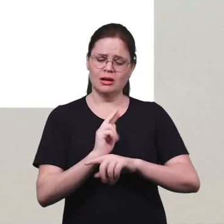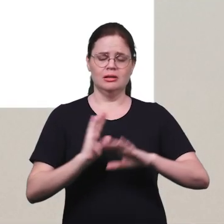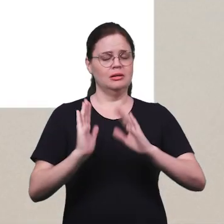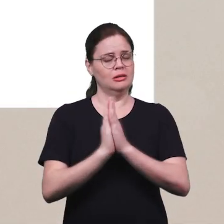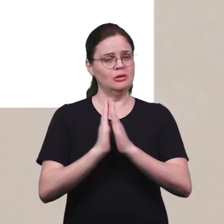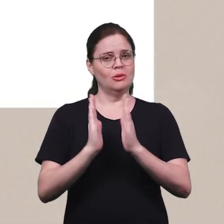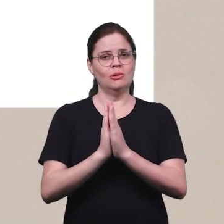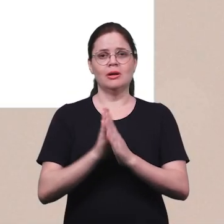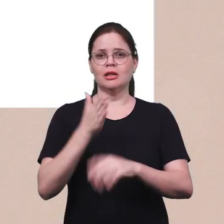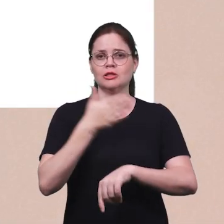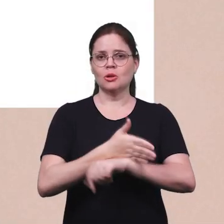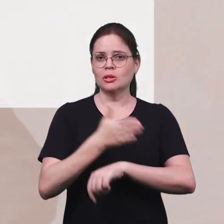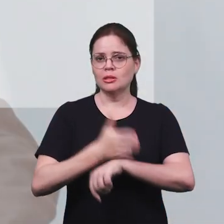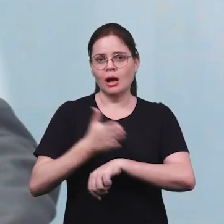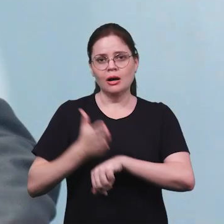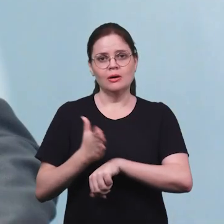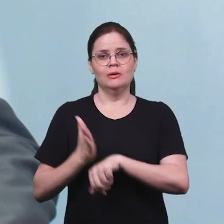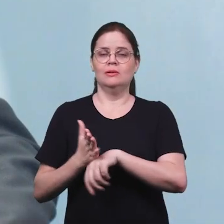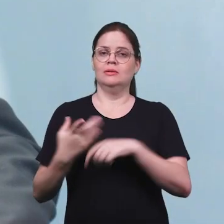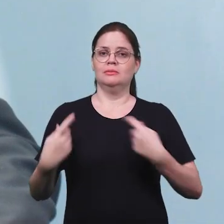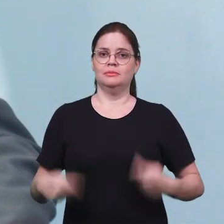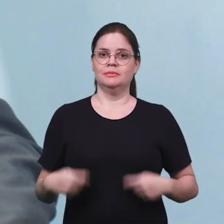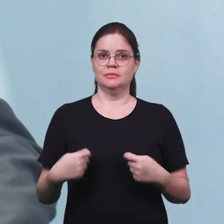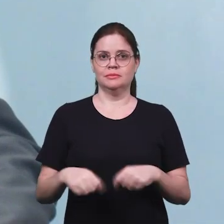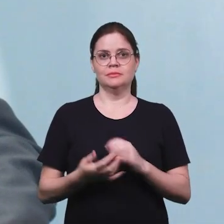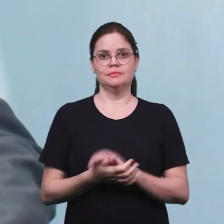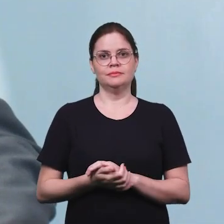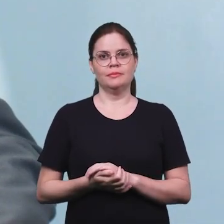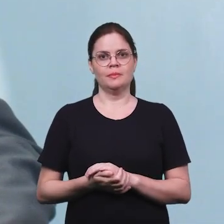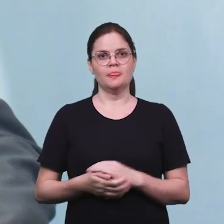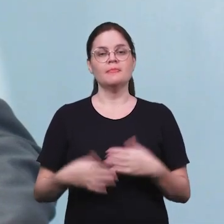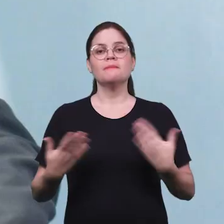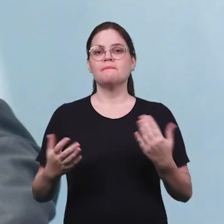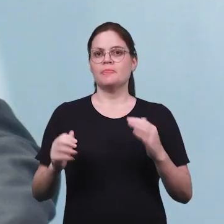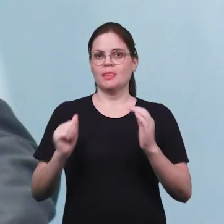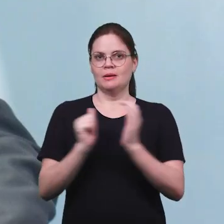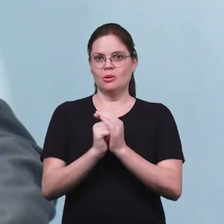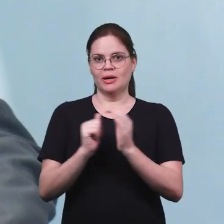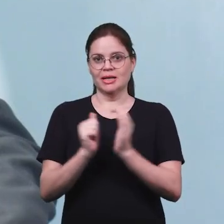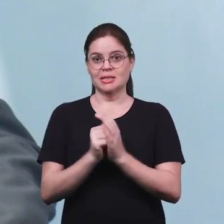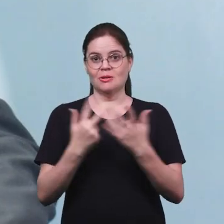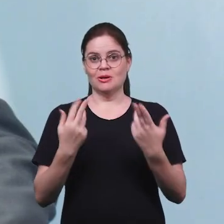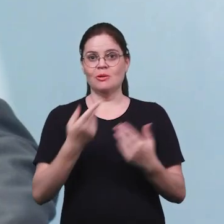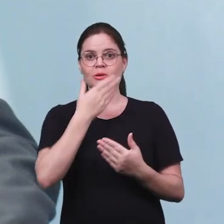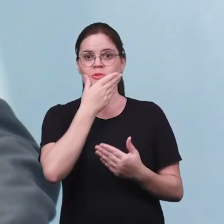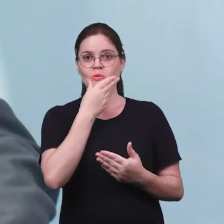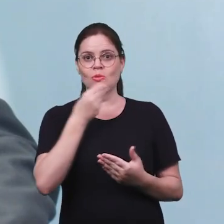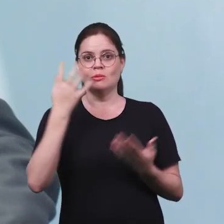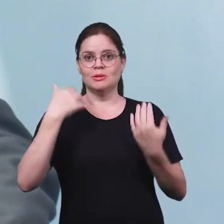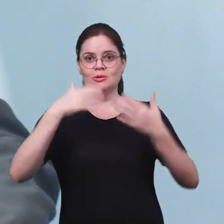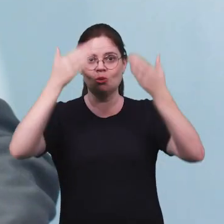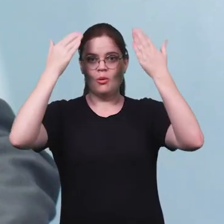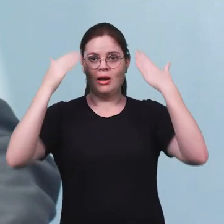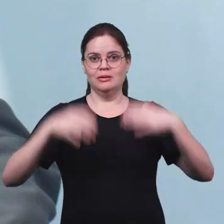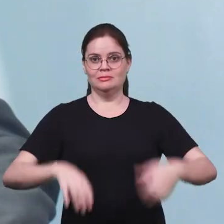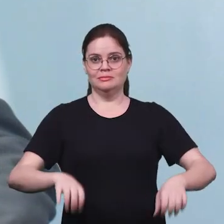instante. Resposta de oração, quer respostas mais rápidas do que a oração do rei Ezequias? O